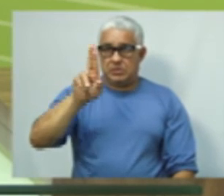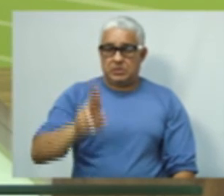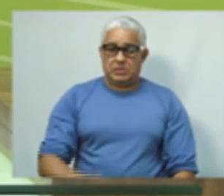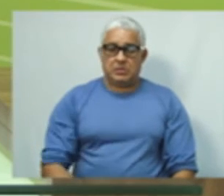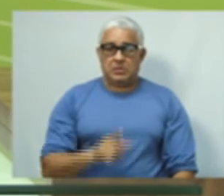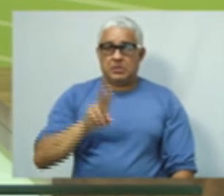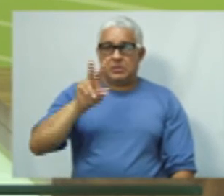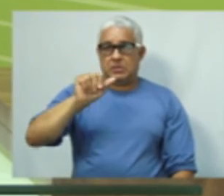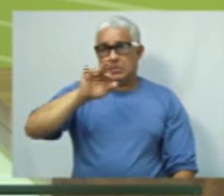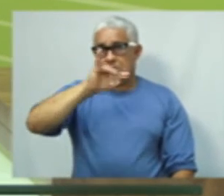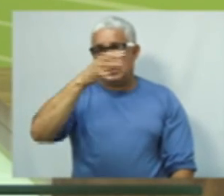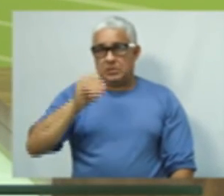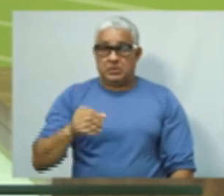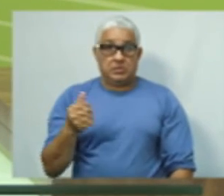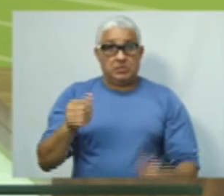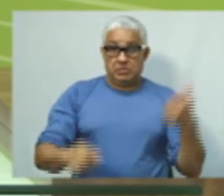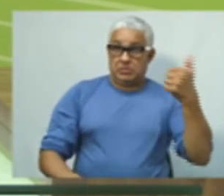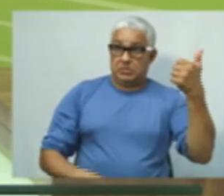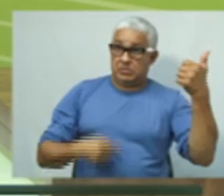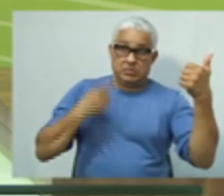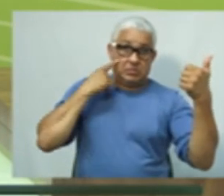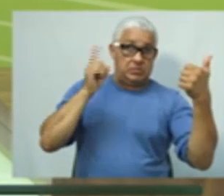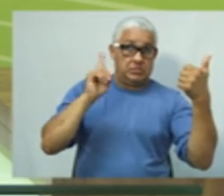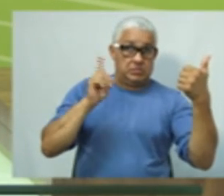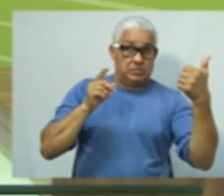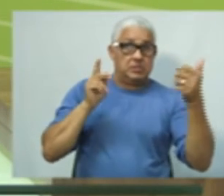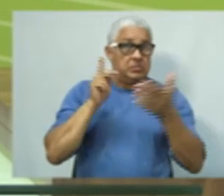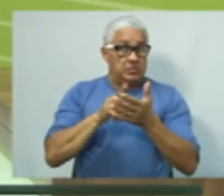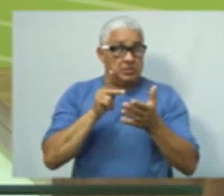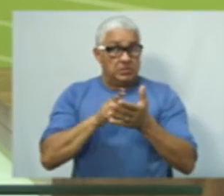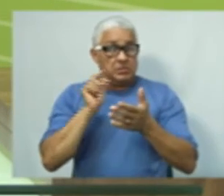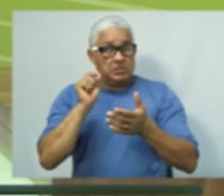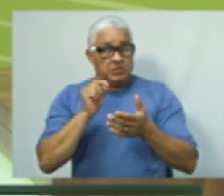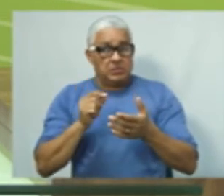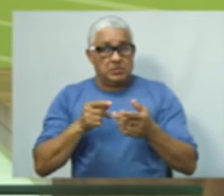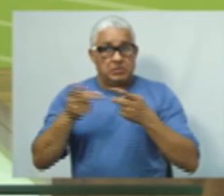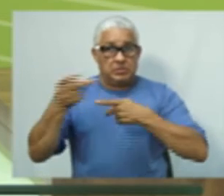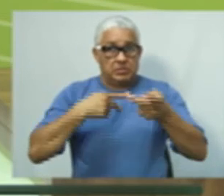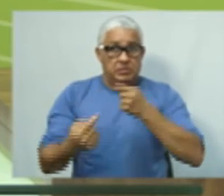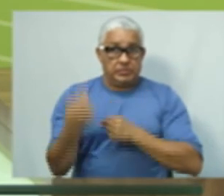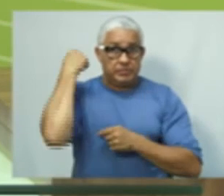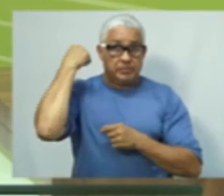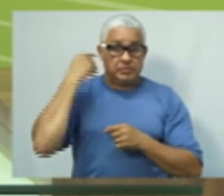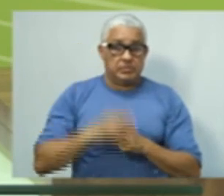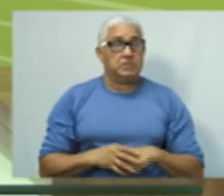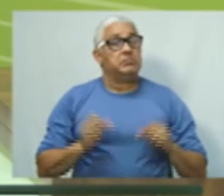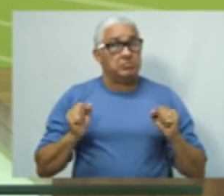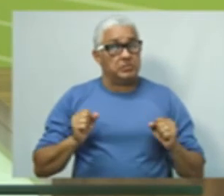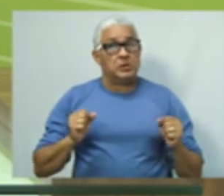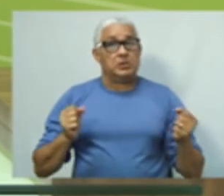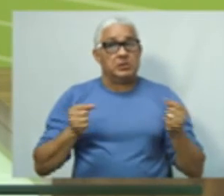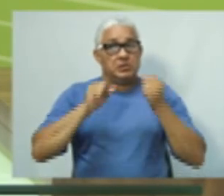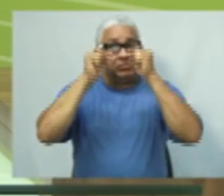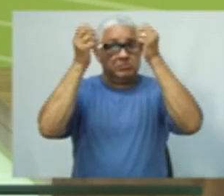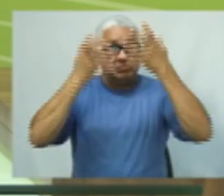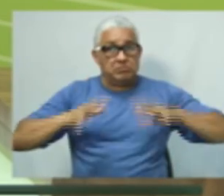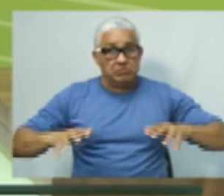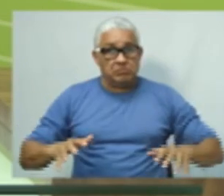variação. Primeiro, nós não sabemos, nós iremos vender realmente aquilo que estava planejado. Pode haver uma crise no